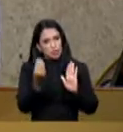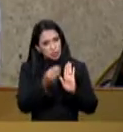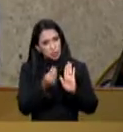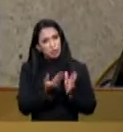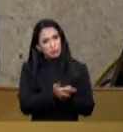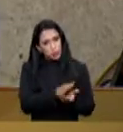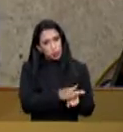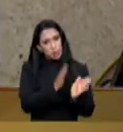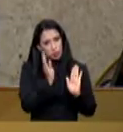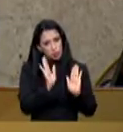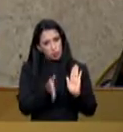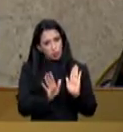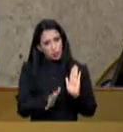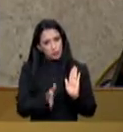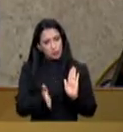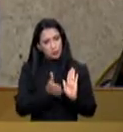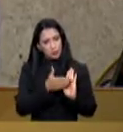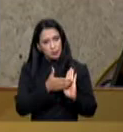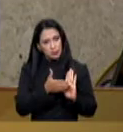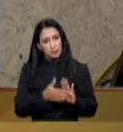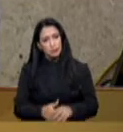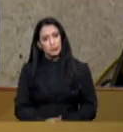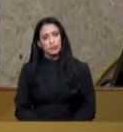nos autos.